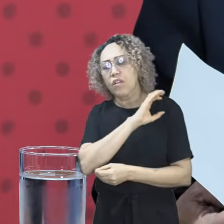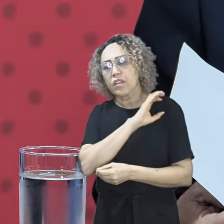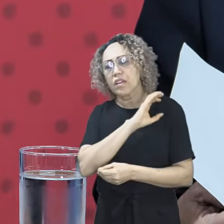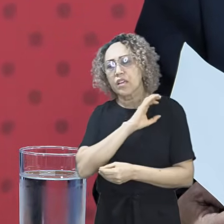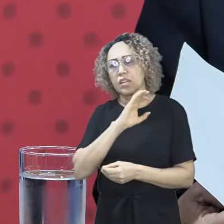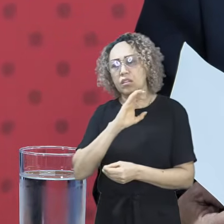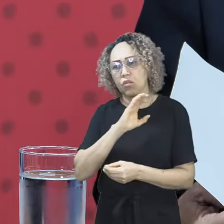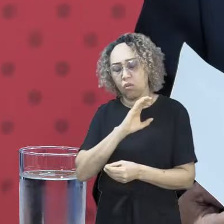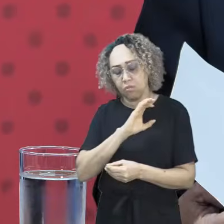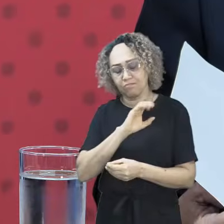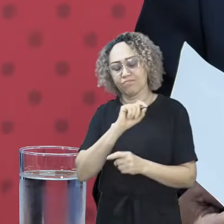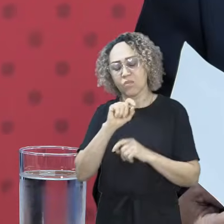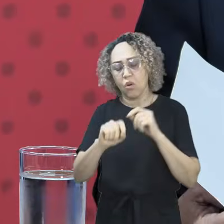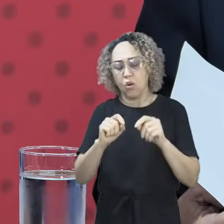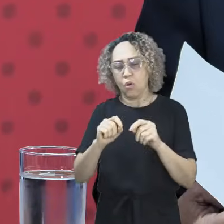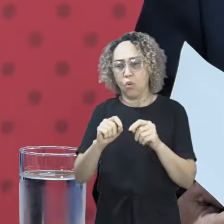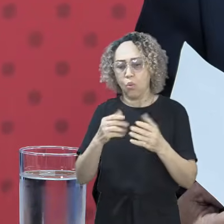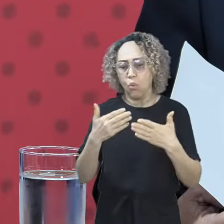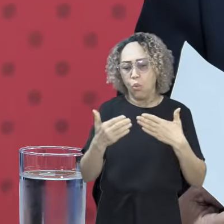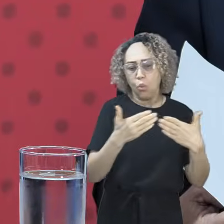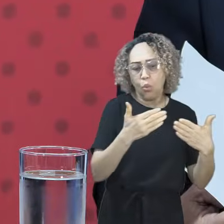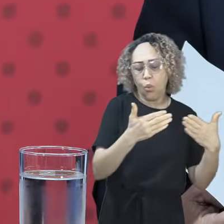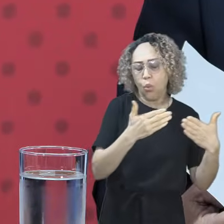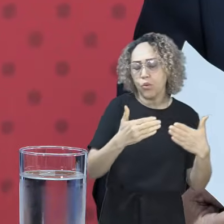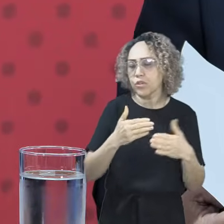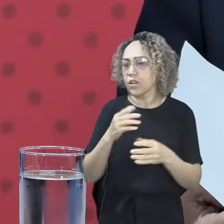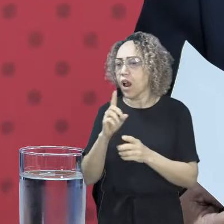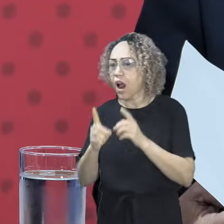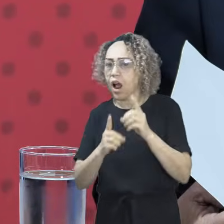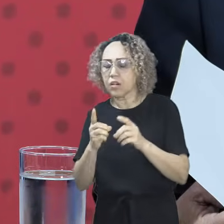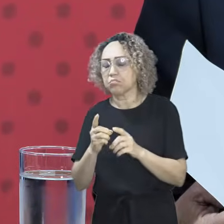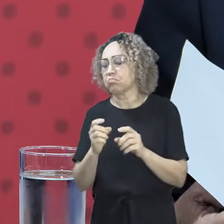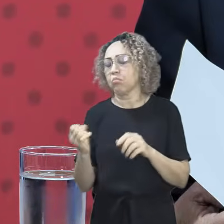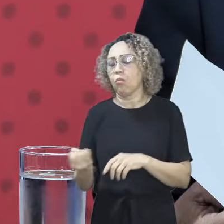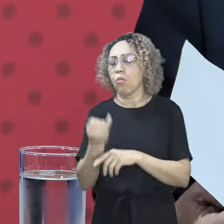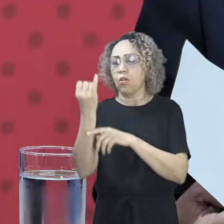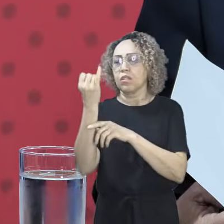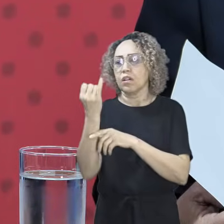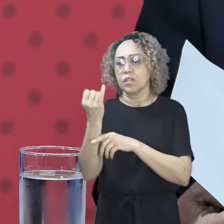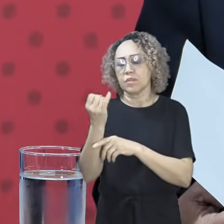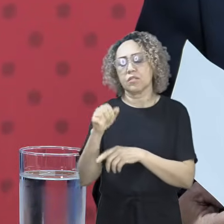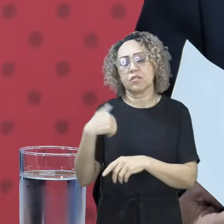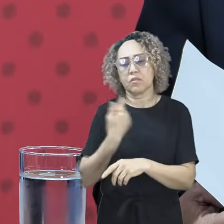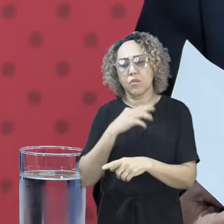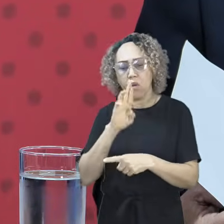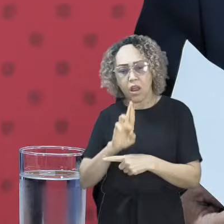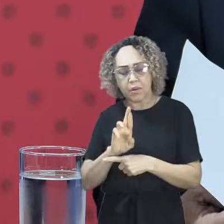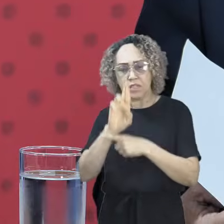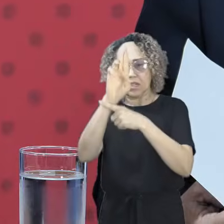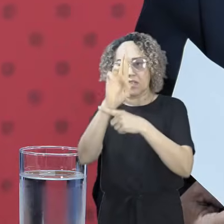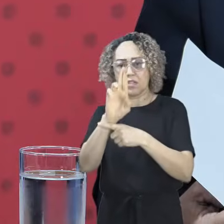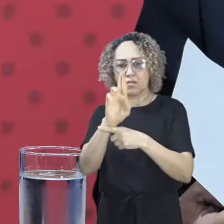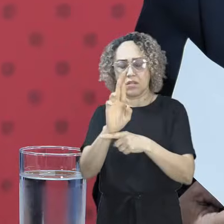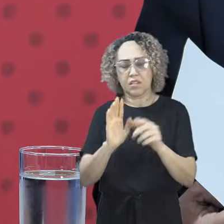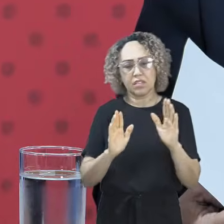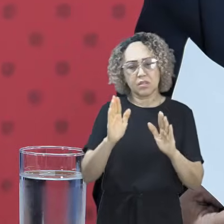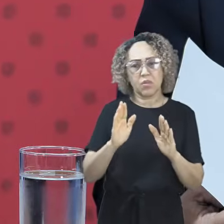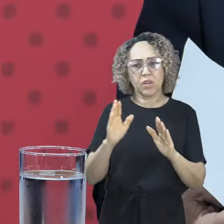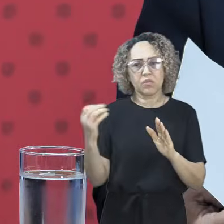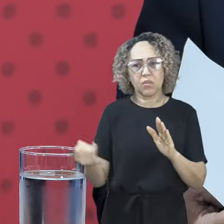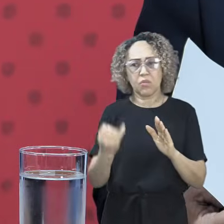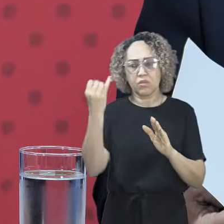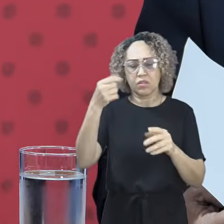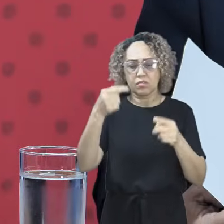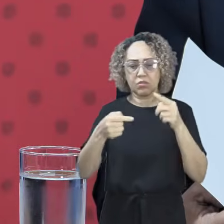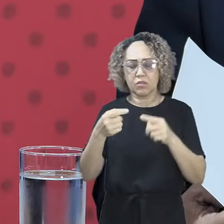tão representativo, nesse momento tão importante da vida política brasileira. Agradecer muito a